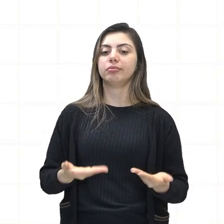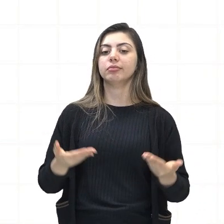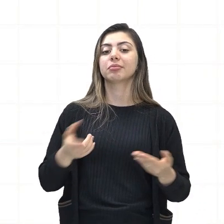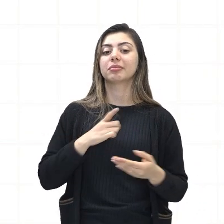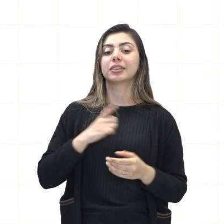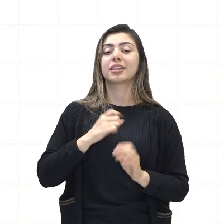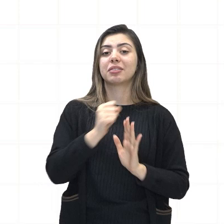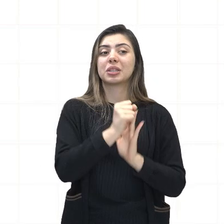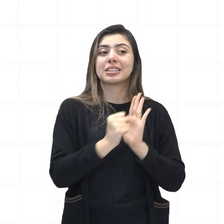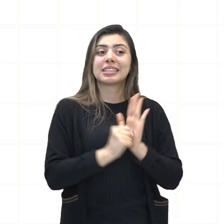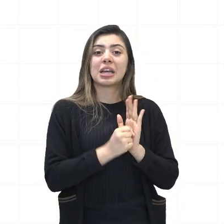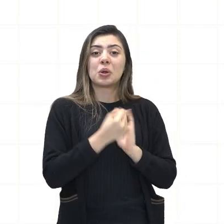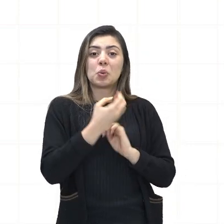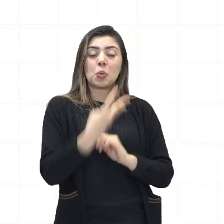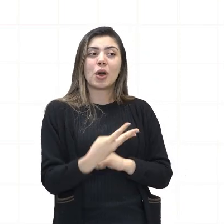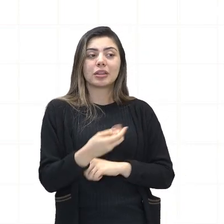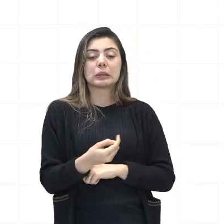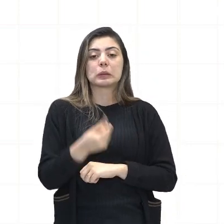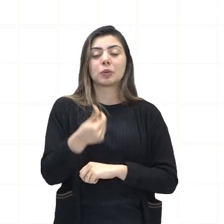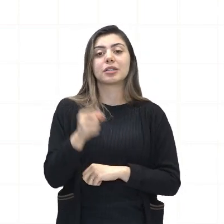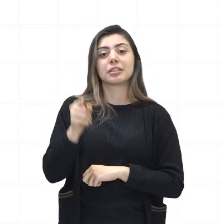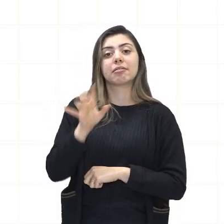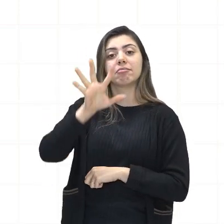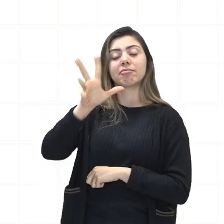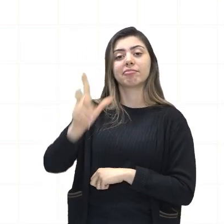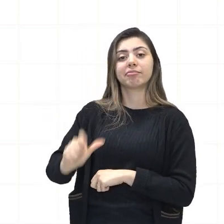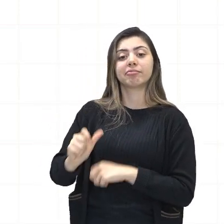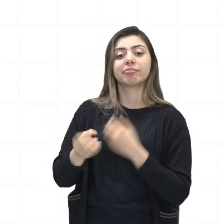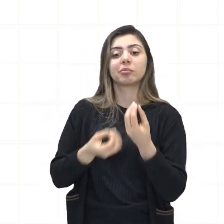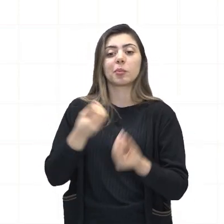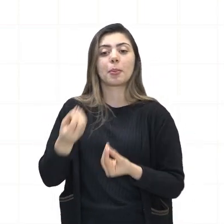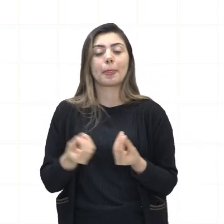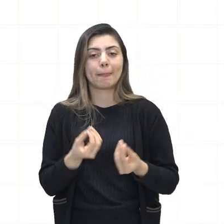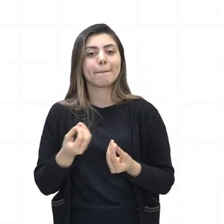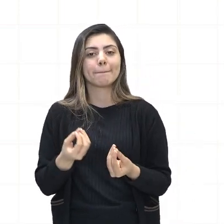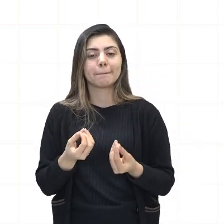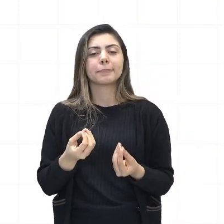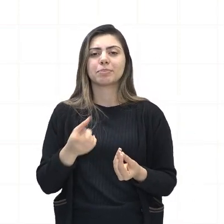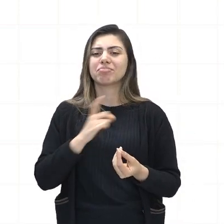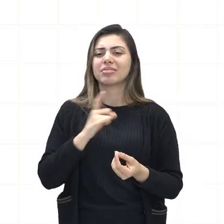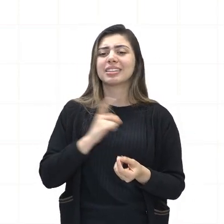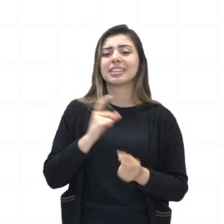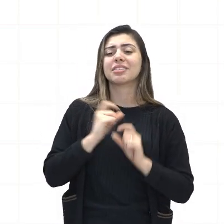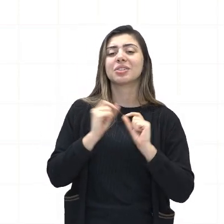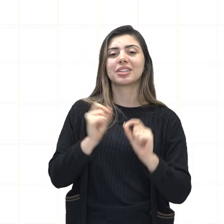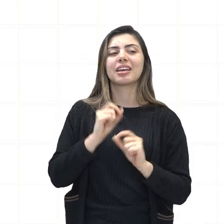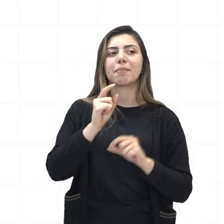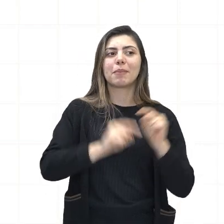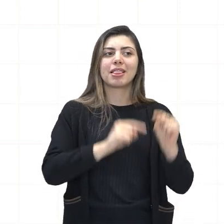4 séculos a África foi ali, né, essa